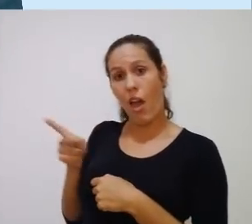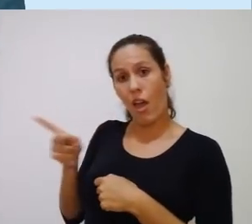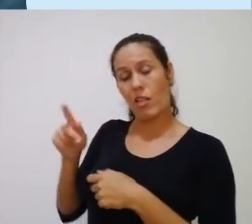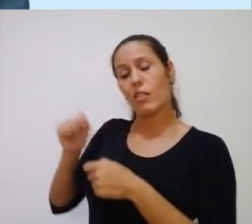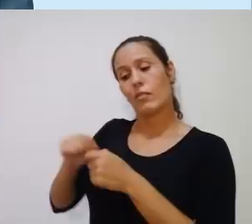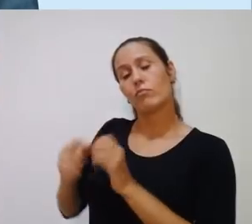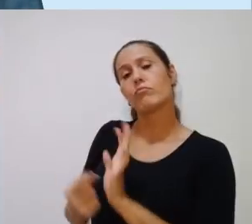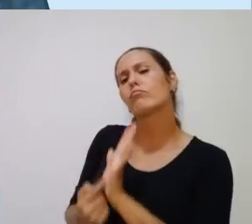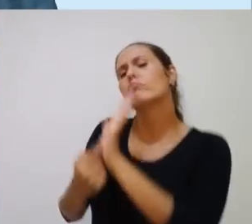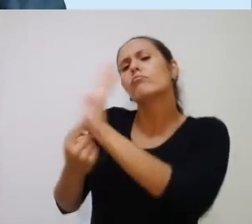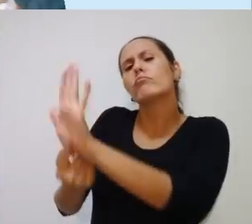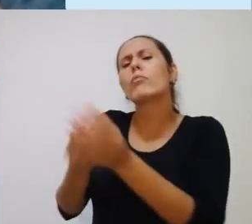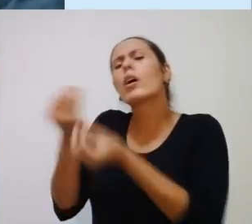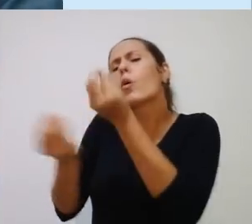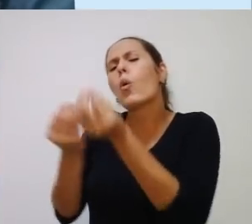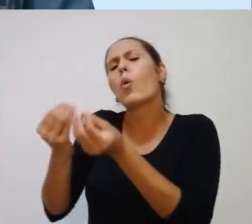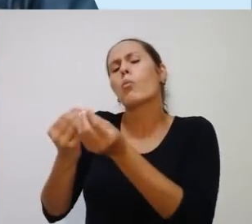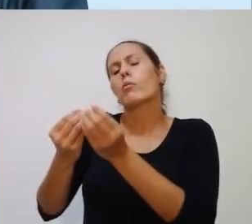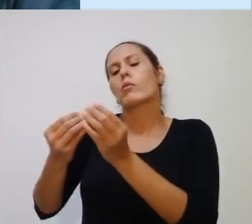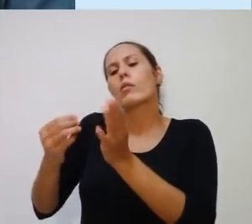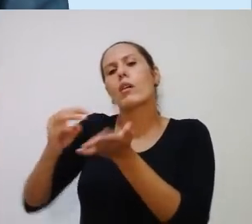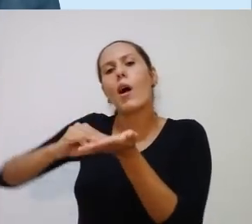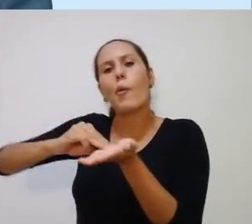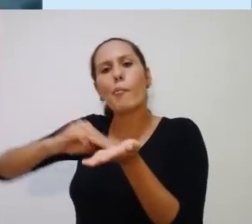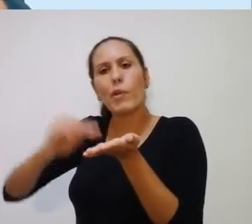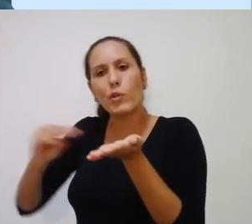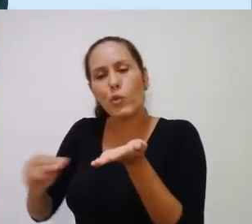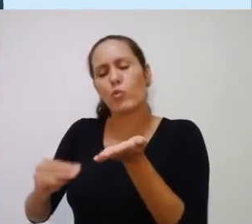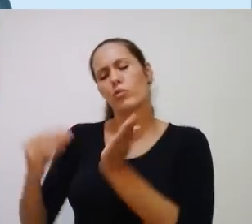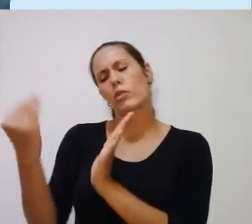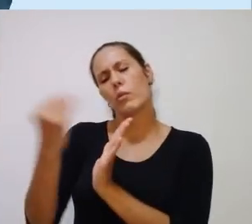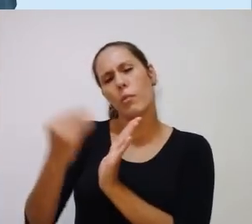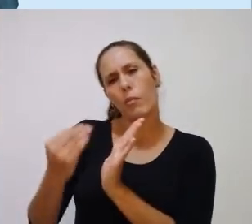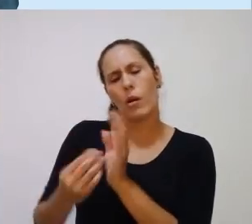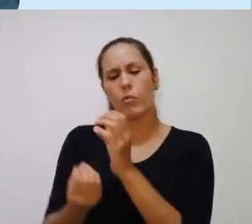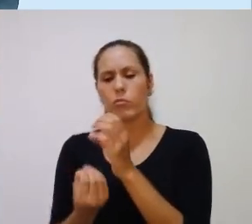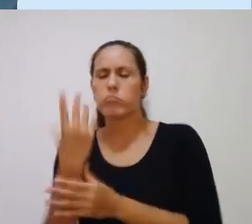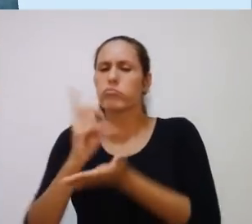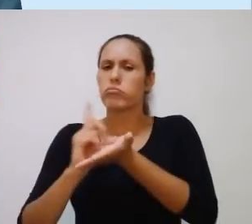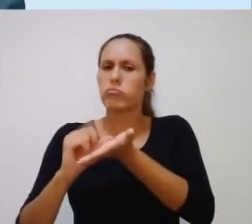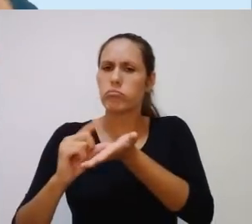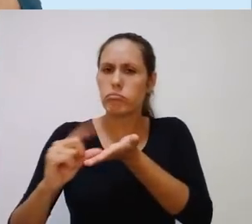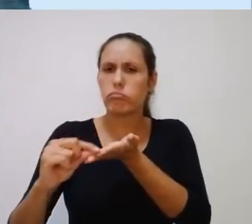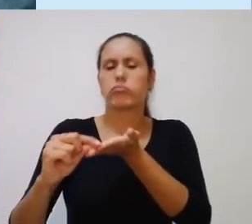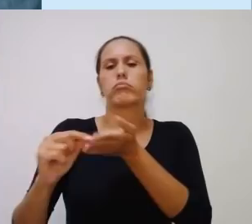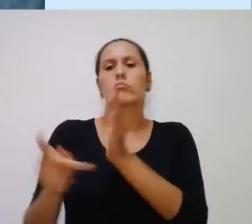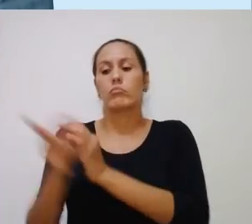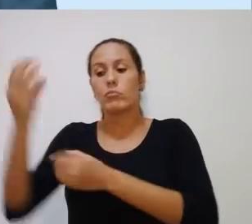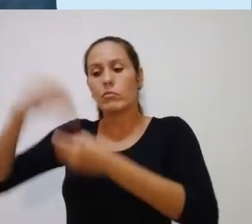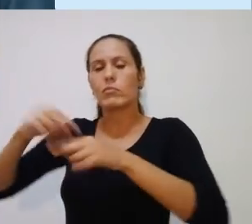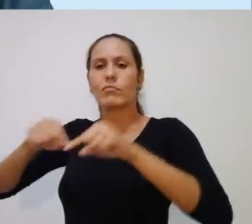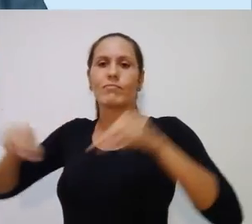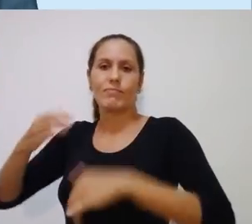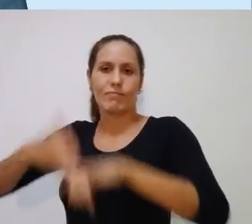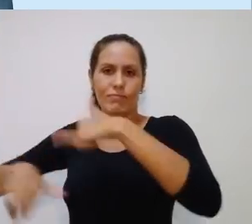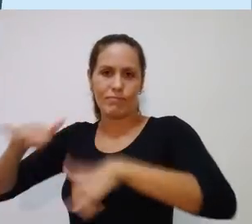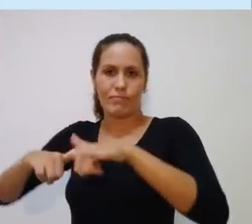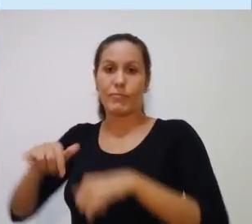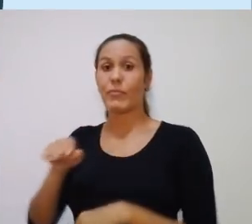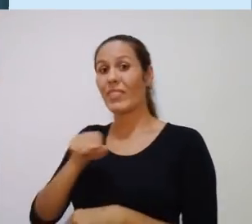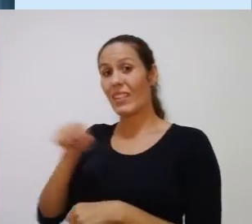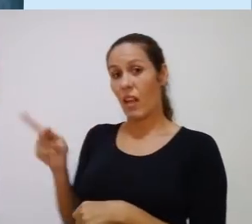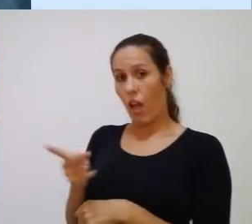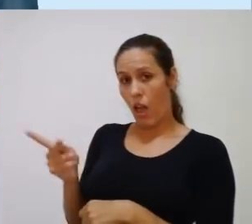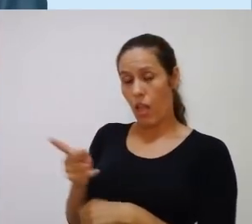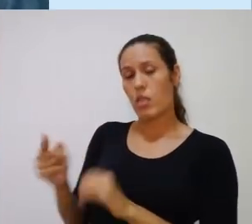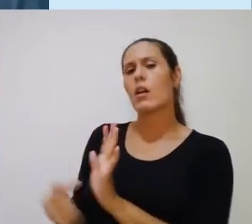artigo científico e mostraram como foi a metodologia da construção da pesquisa científica feita no laboratório. E elas